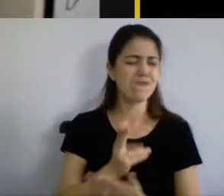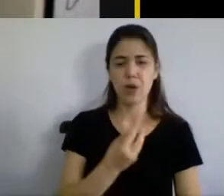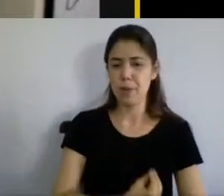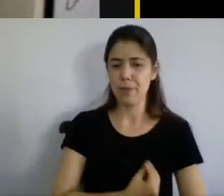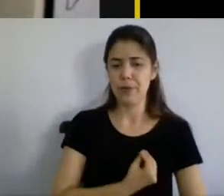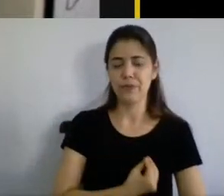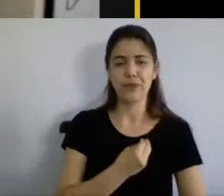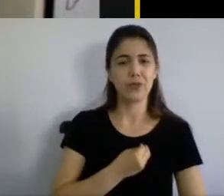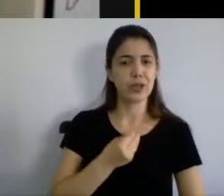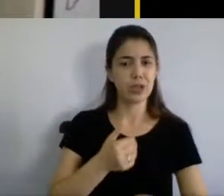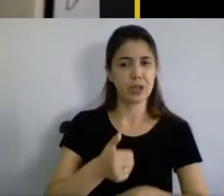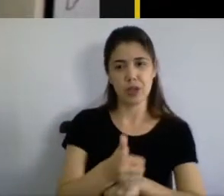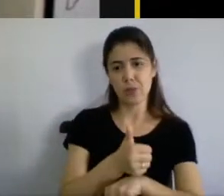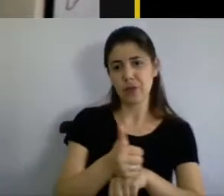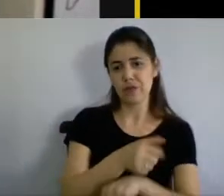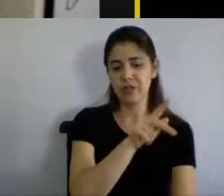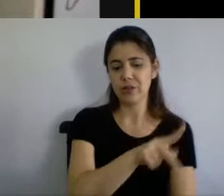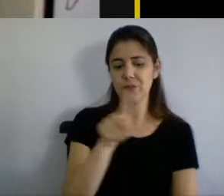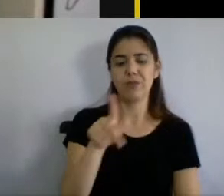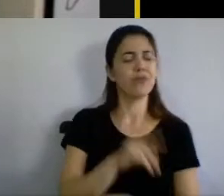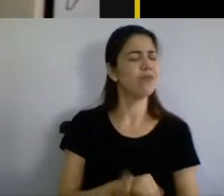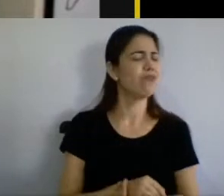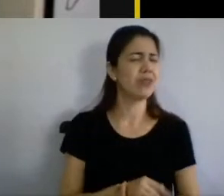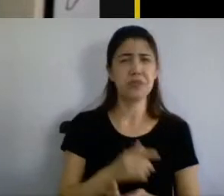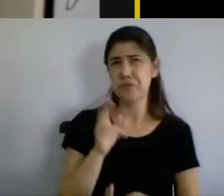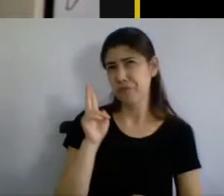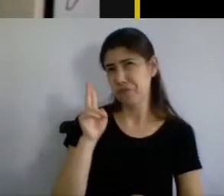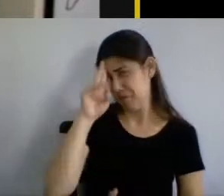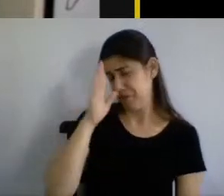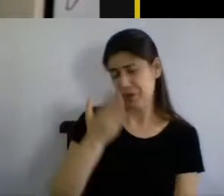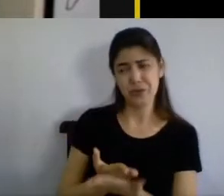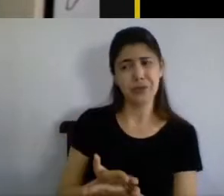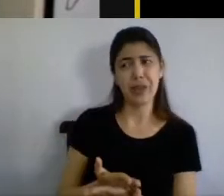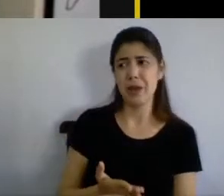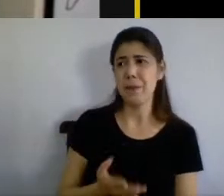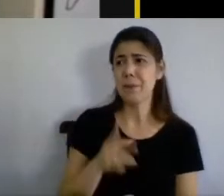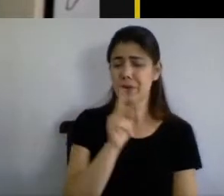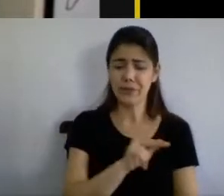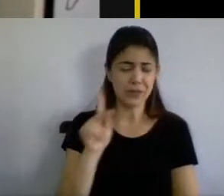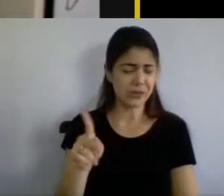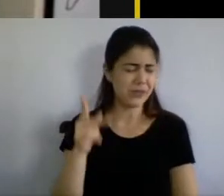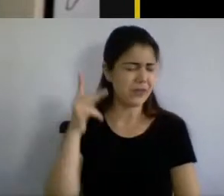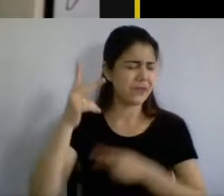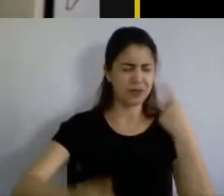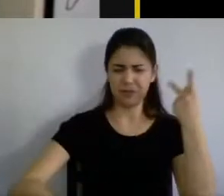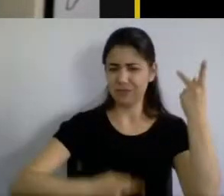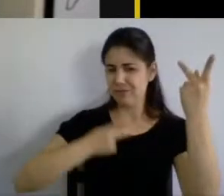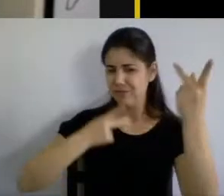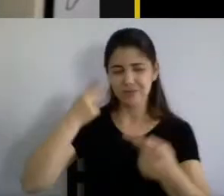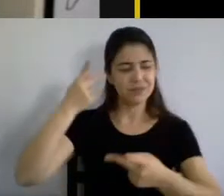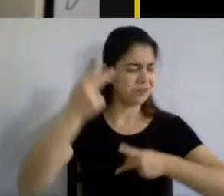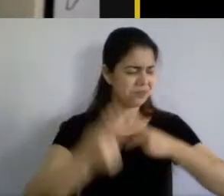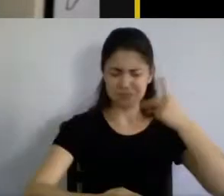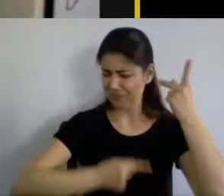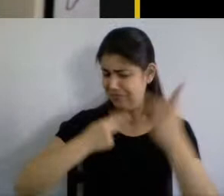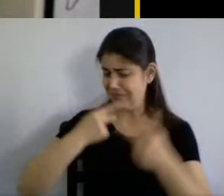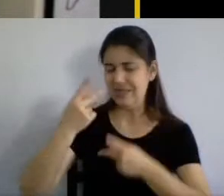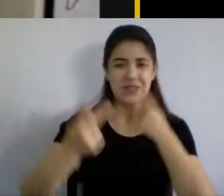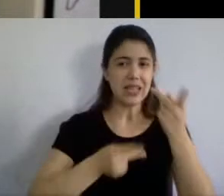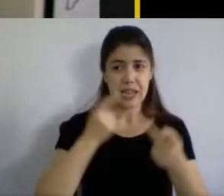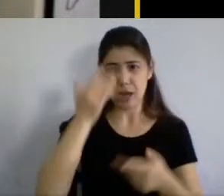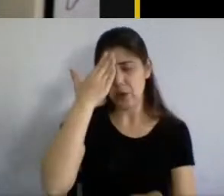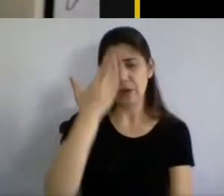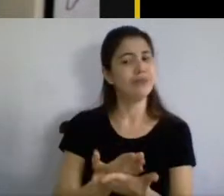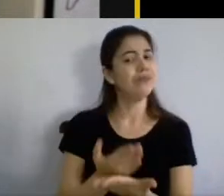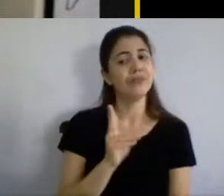acreditei, essa tagarelice que o professor fala, e acreditei que sempre vale a pena. Sempre vale